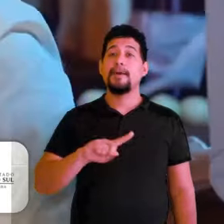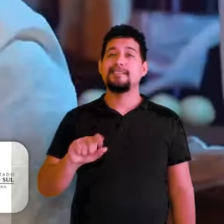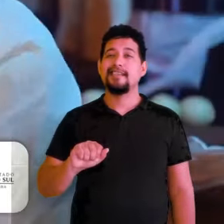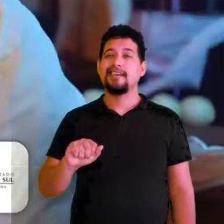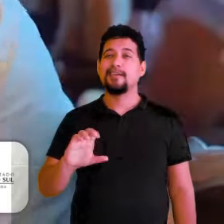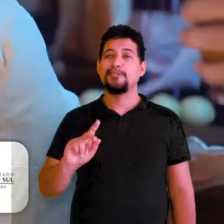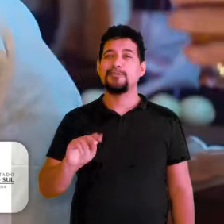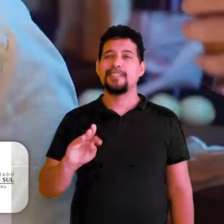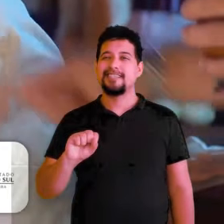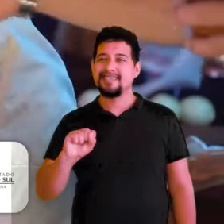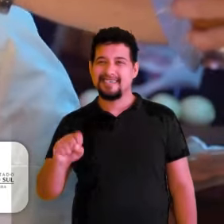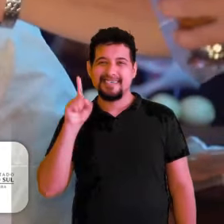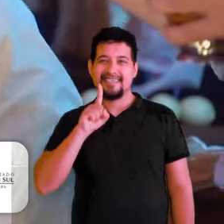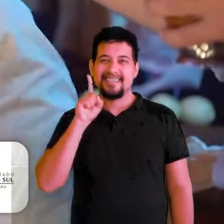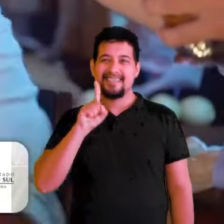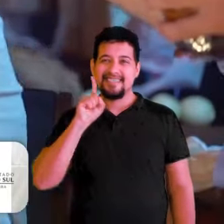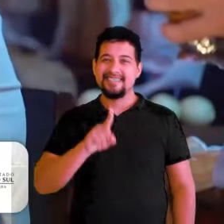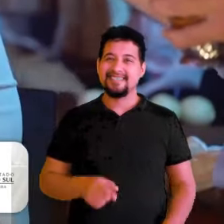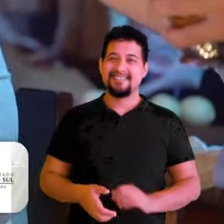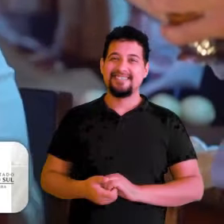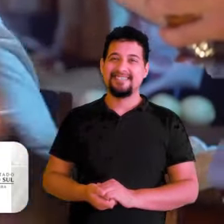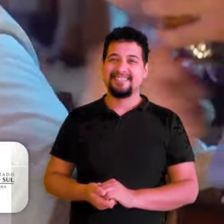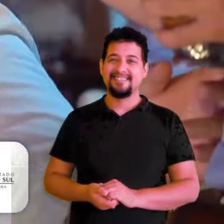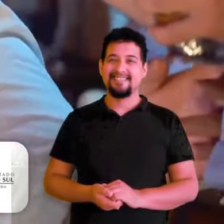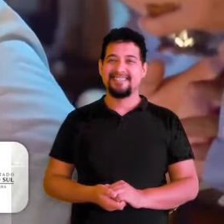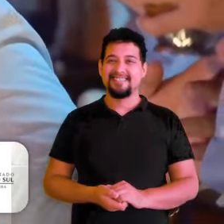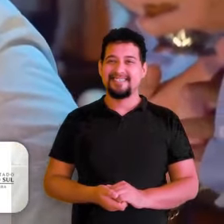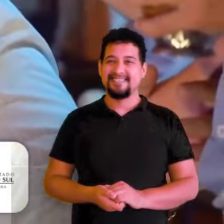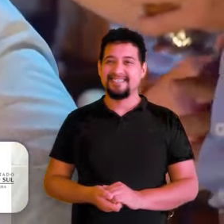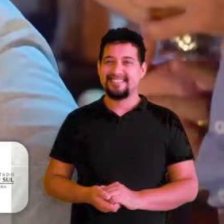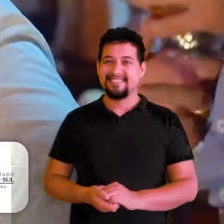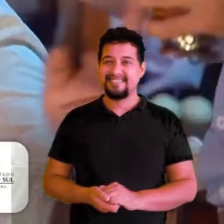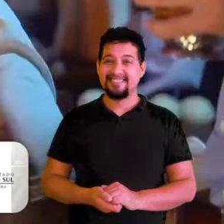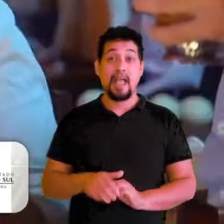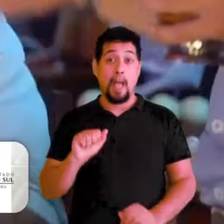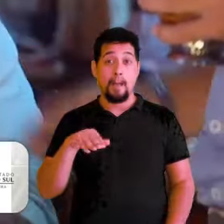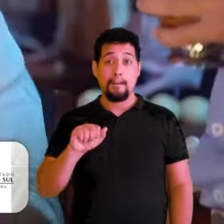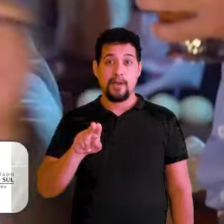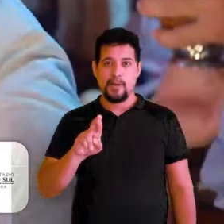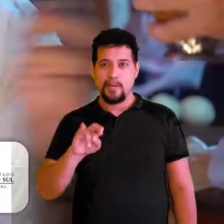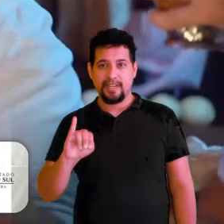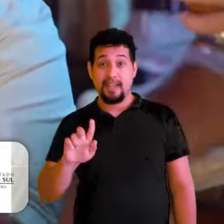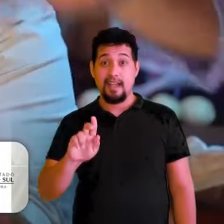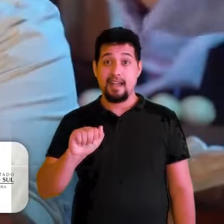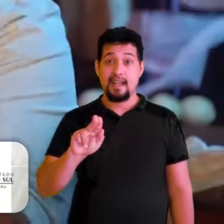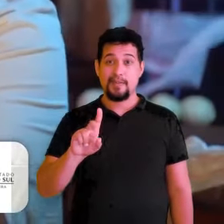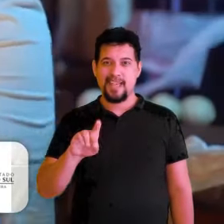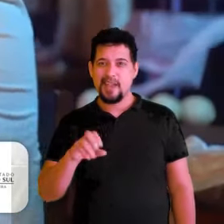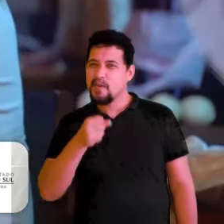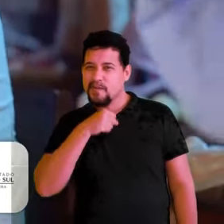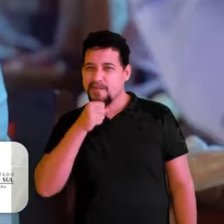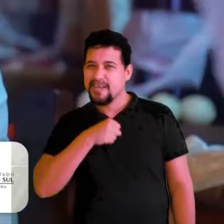Toma. Fala aí, Márcio. De tanto que eu te ensinei. A Mauri Galdério, aqui ó.